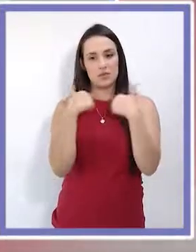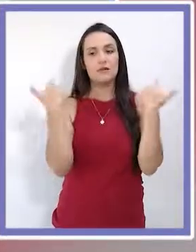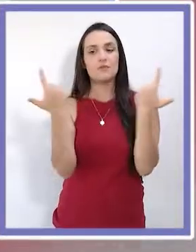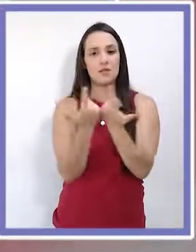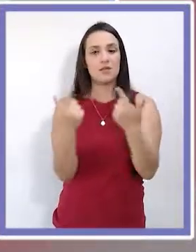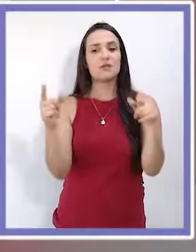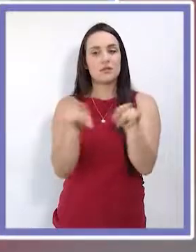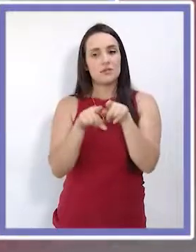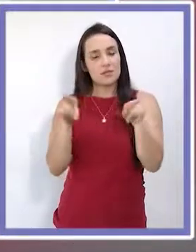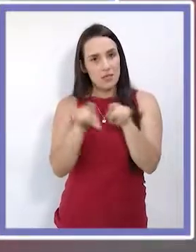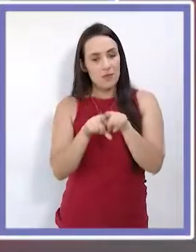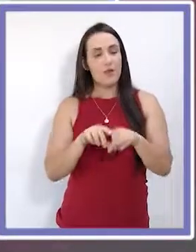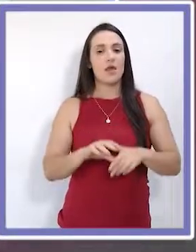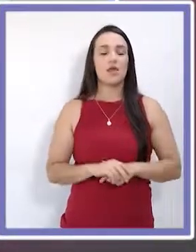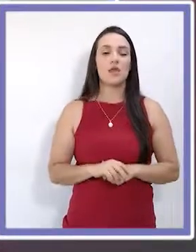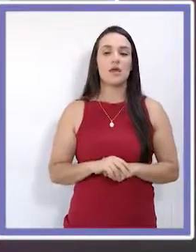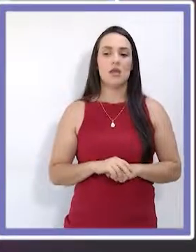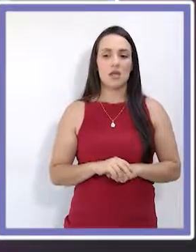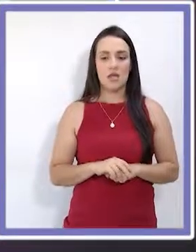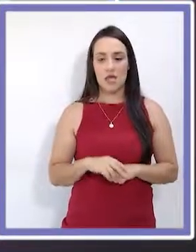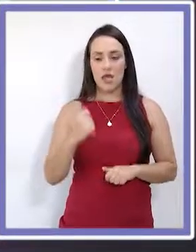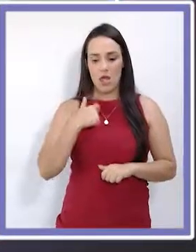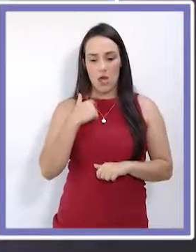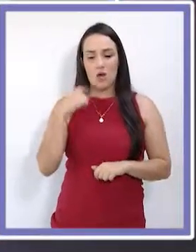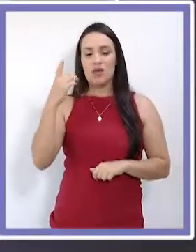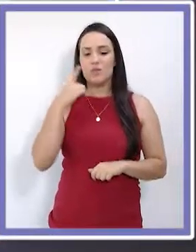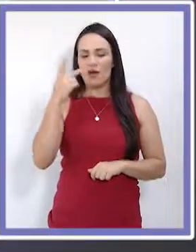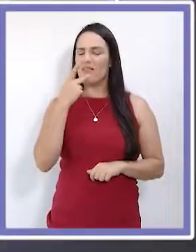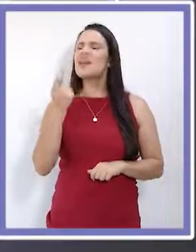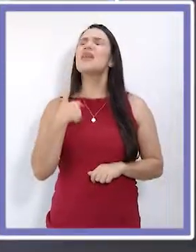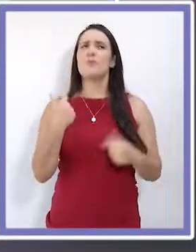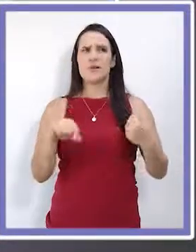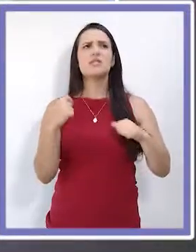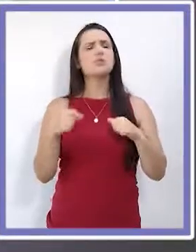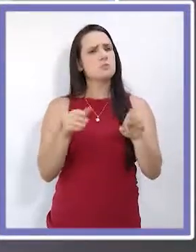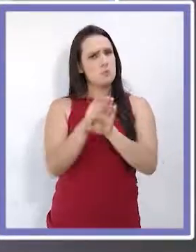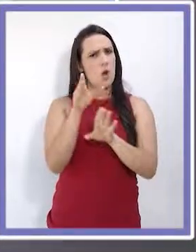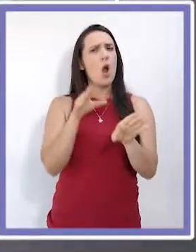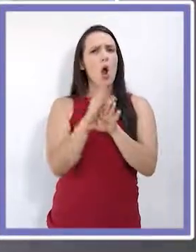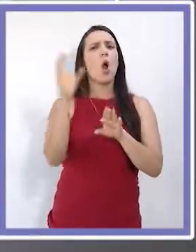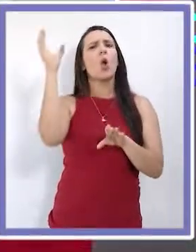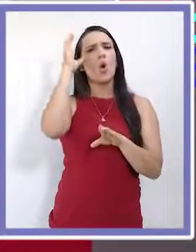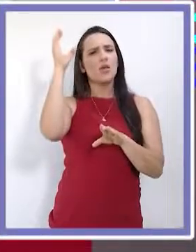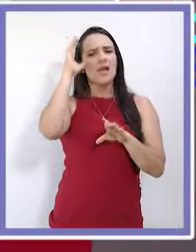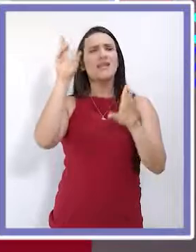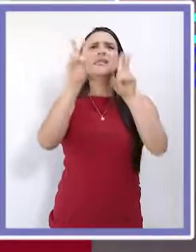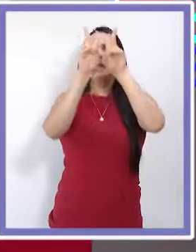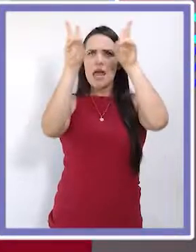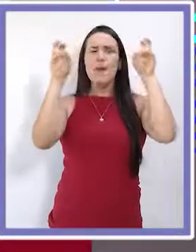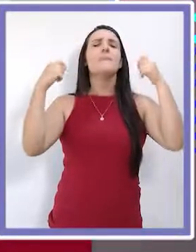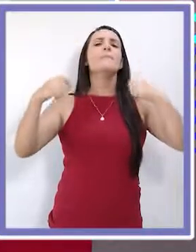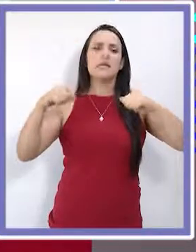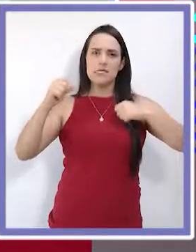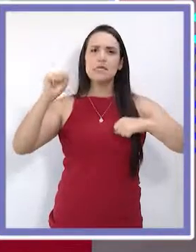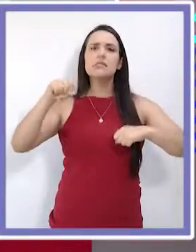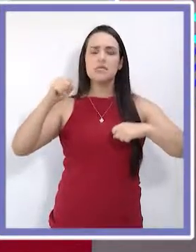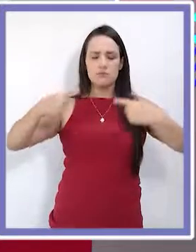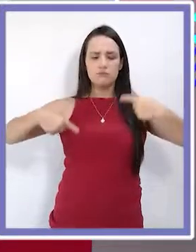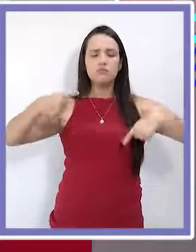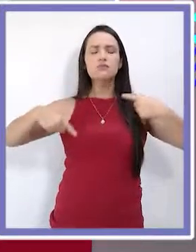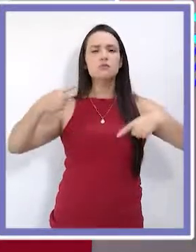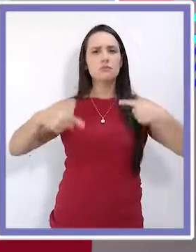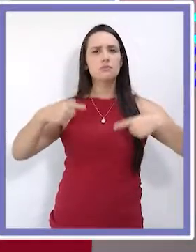da Assembleia Legislativa e o nosso mandato colocou isso como prioridade para discutir